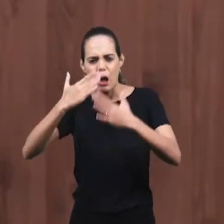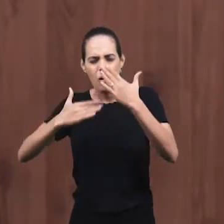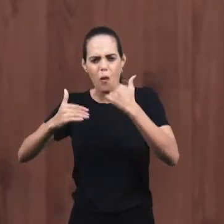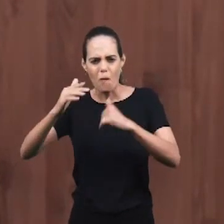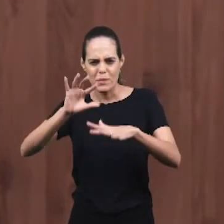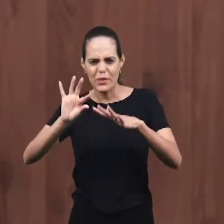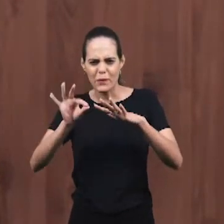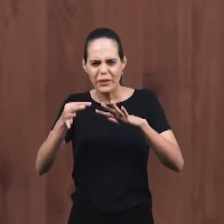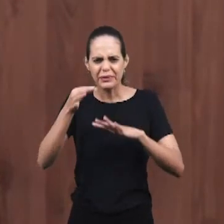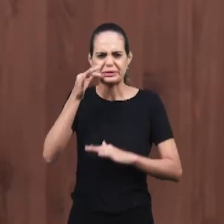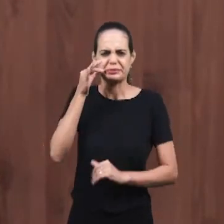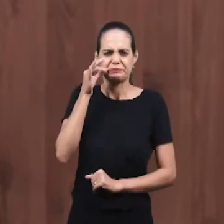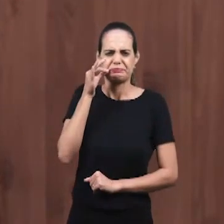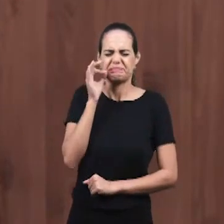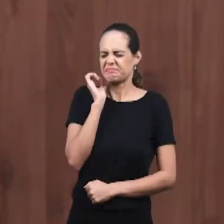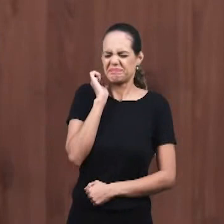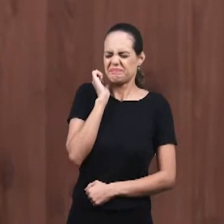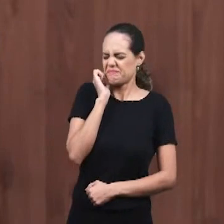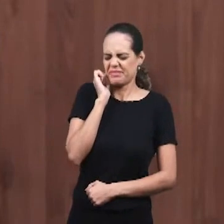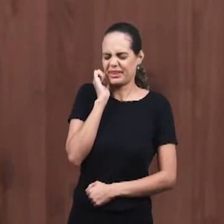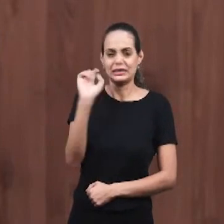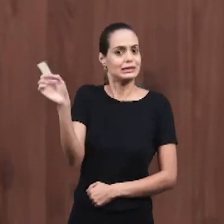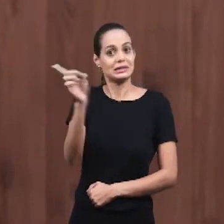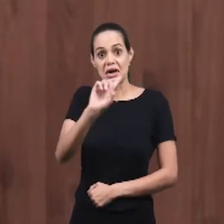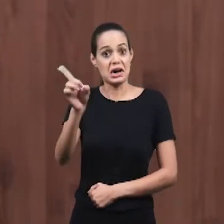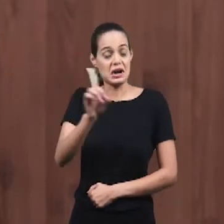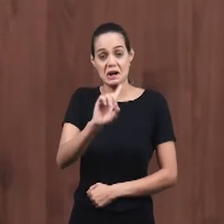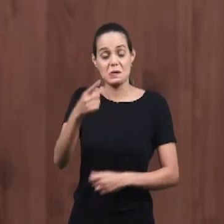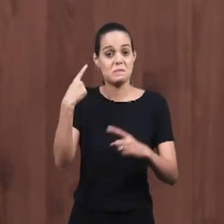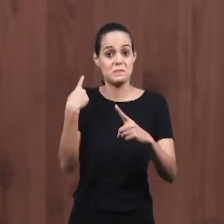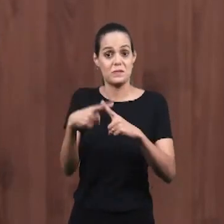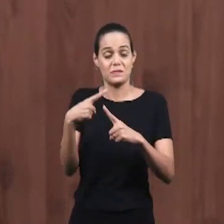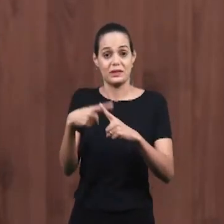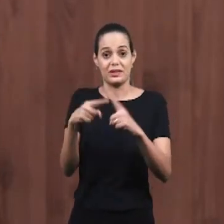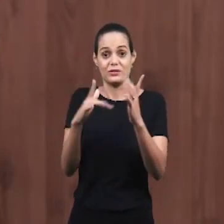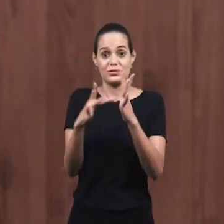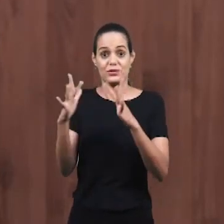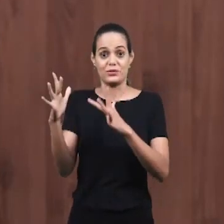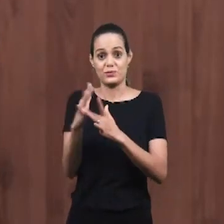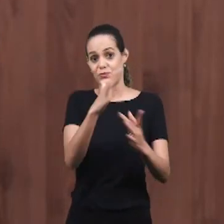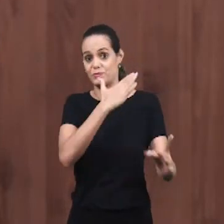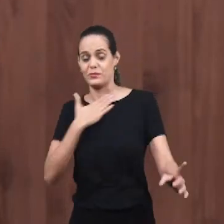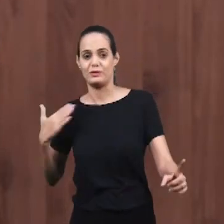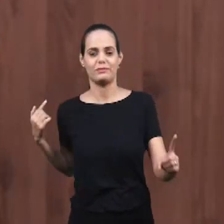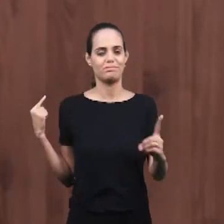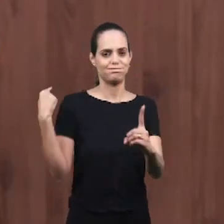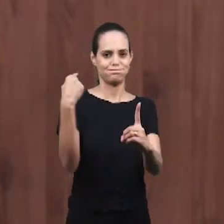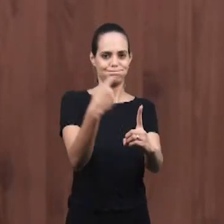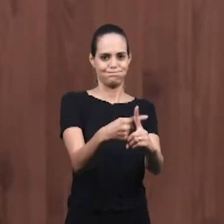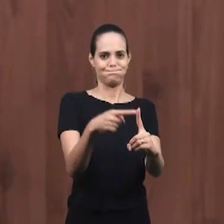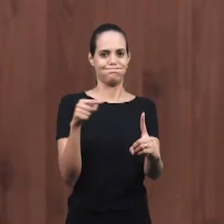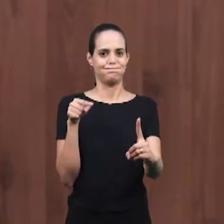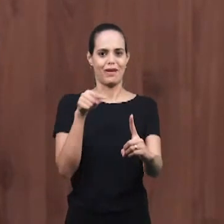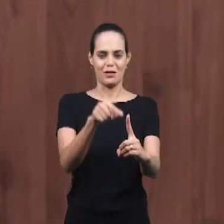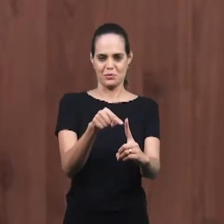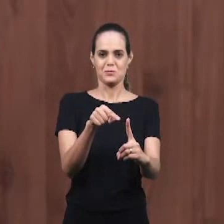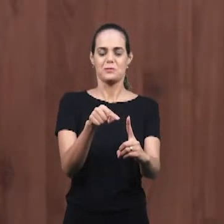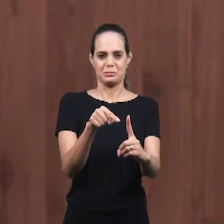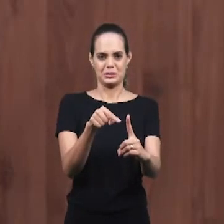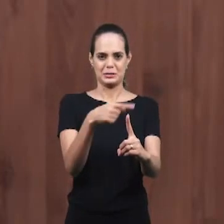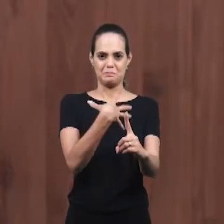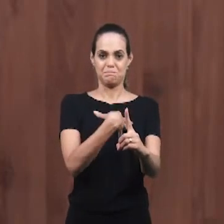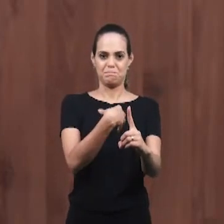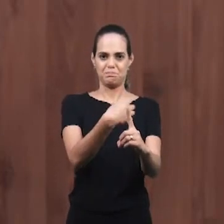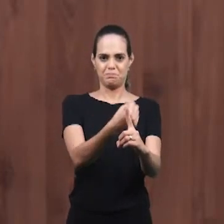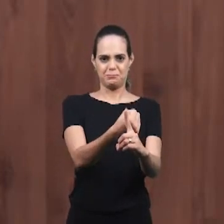ervas amargosas, porque a amargura ou o amargor do pecado, o Senhor Jesus retirou de sobre nós, Ele levou sobre